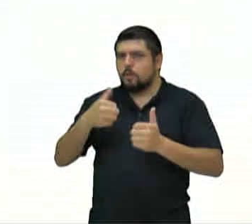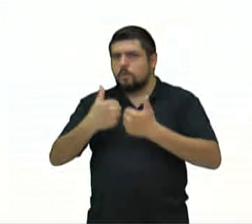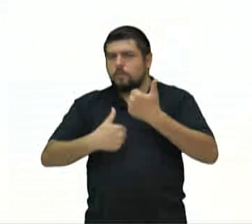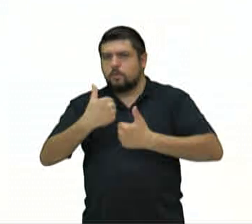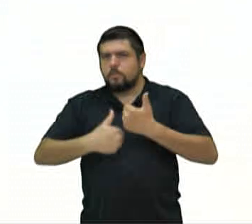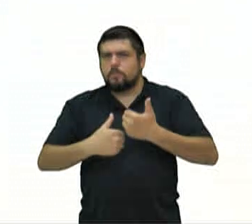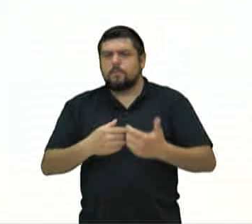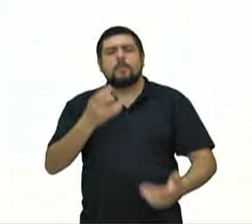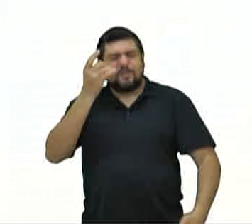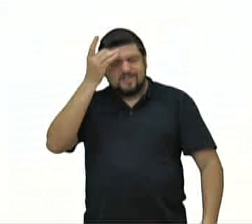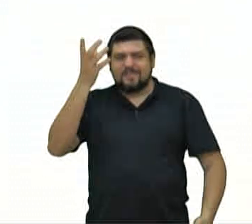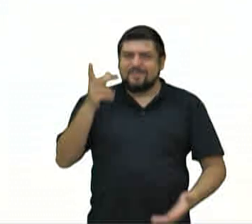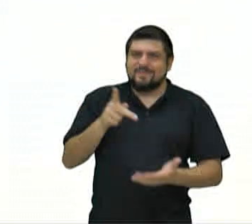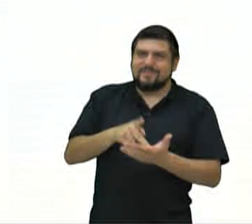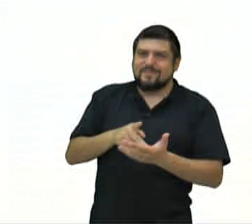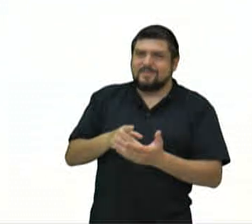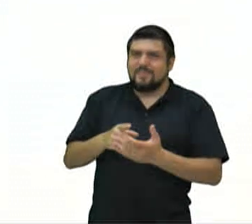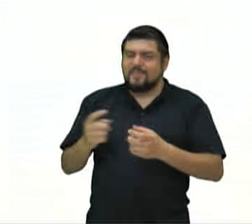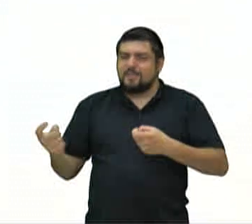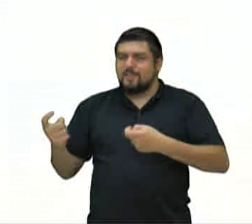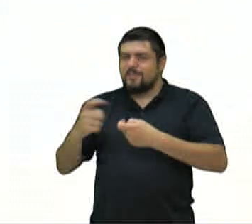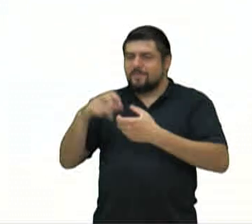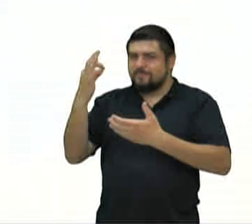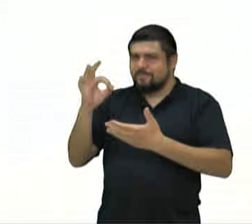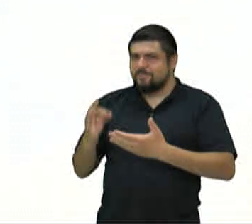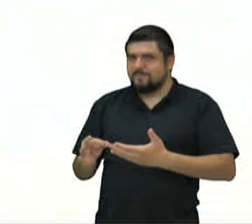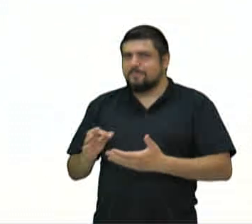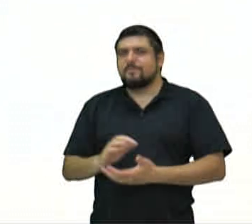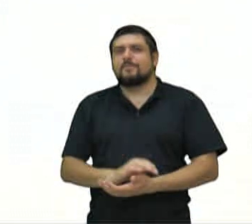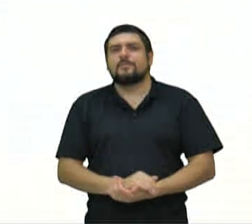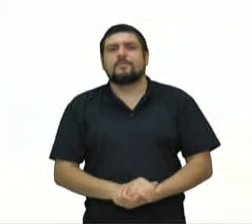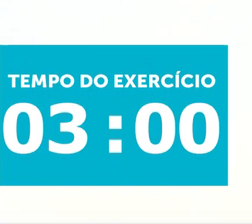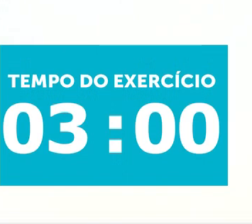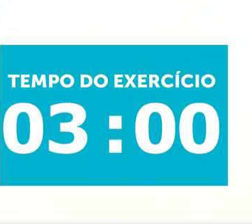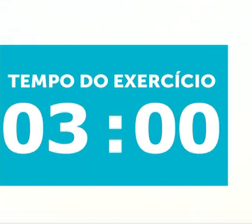Tá fácil, né, gente? Eu já volto então para a gente conferir a resposta.